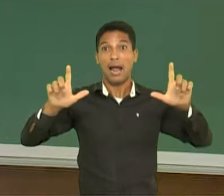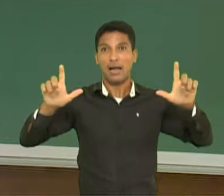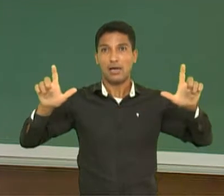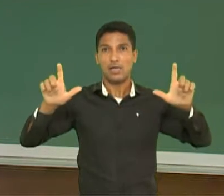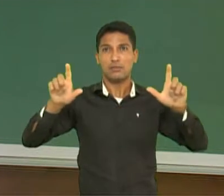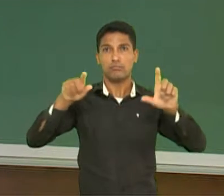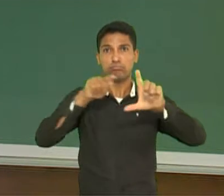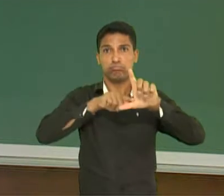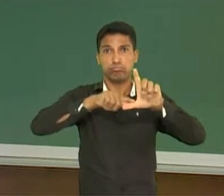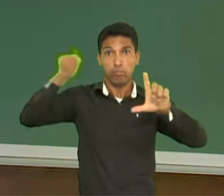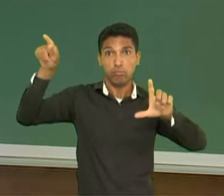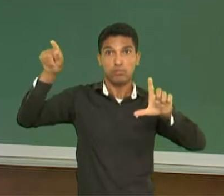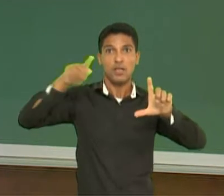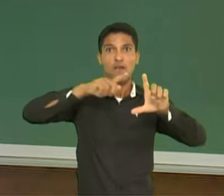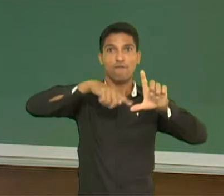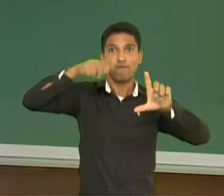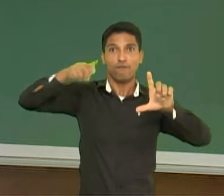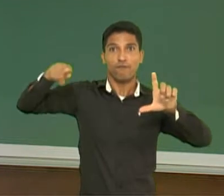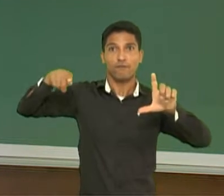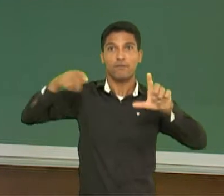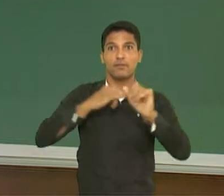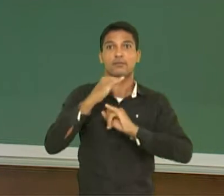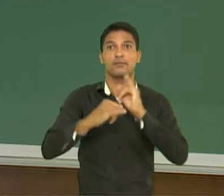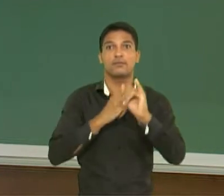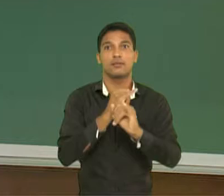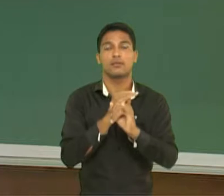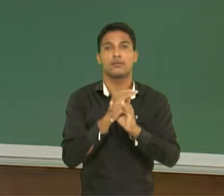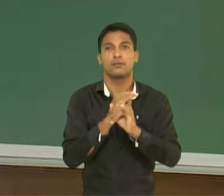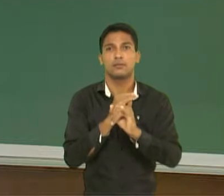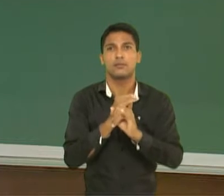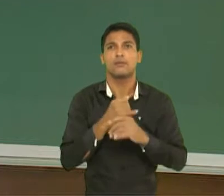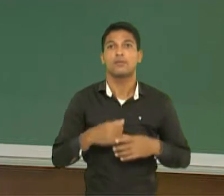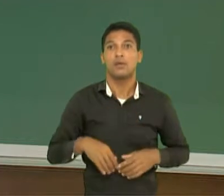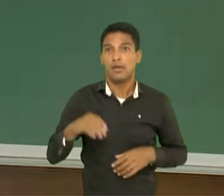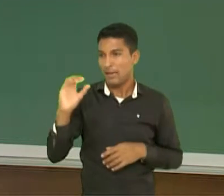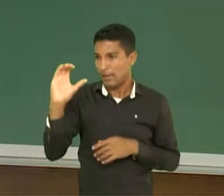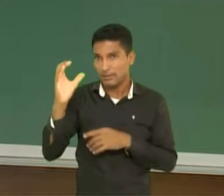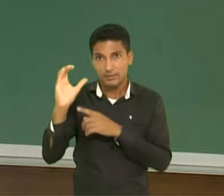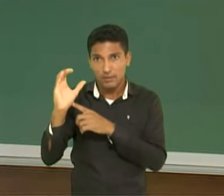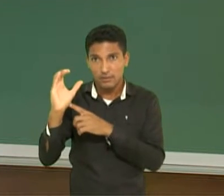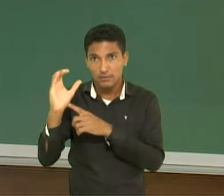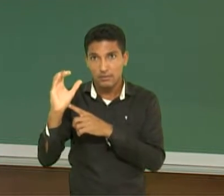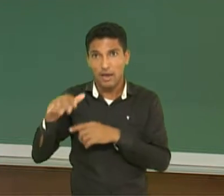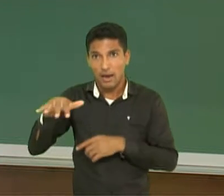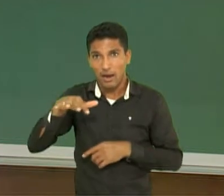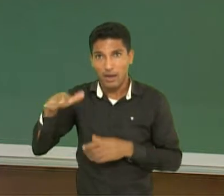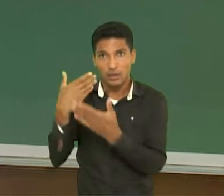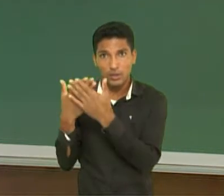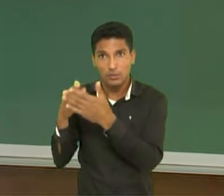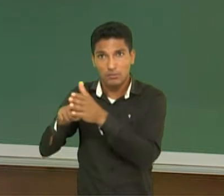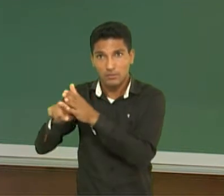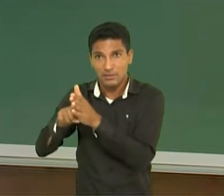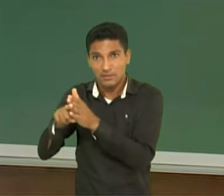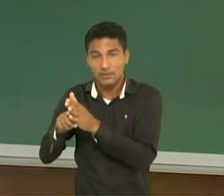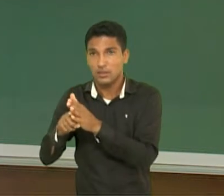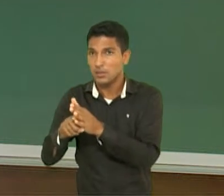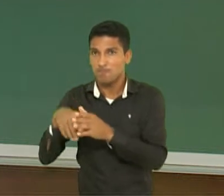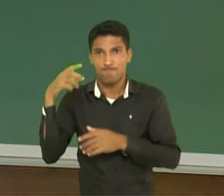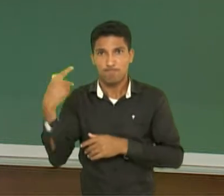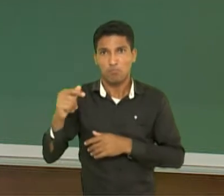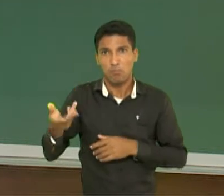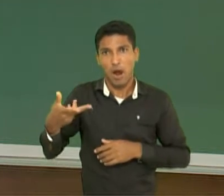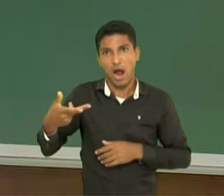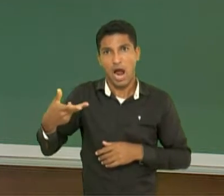vez mais claro, o progresso rápido em vários ramos da ciência. Essa rapidez no progresso em vários ramos.